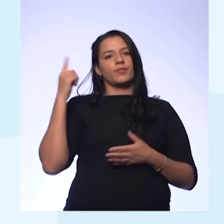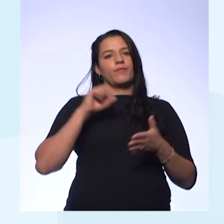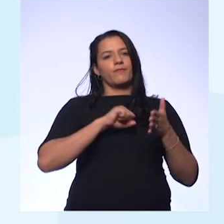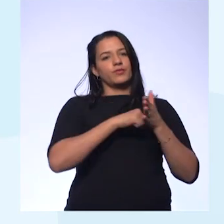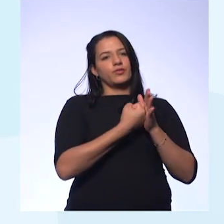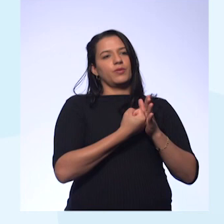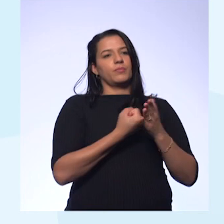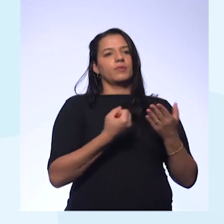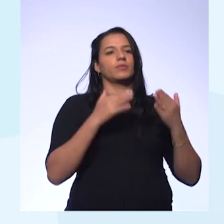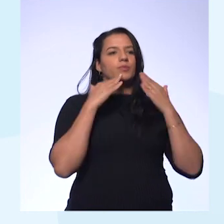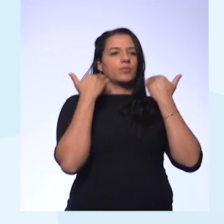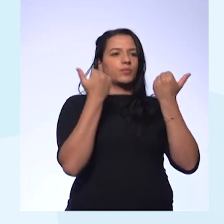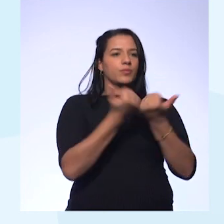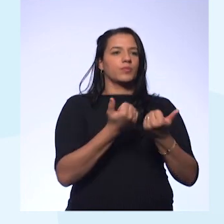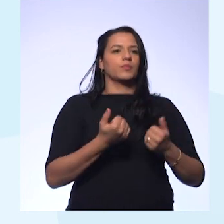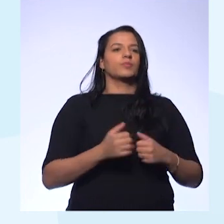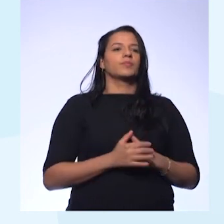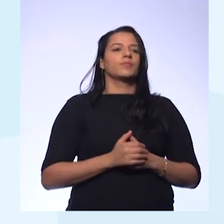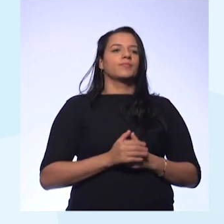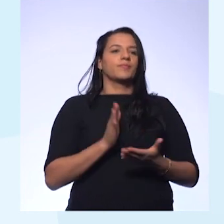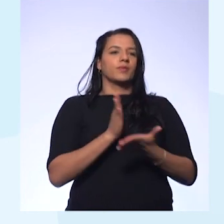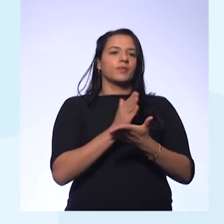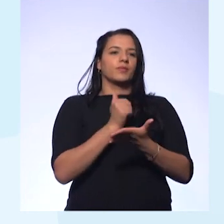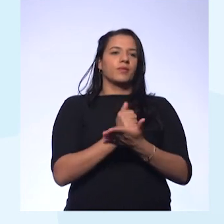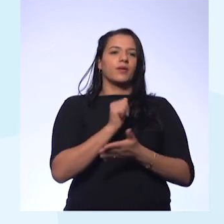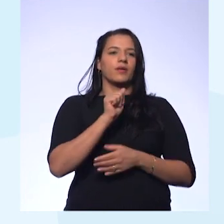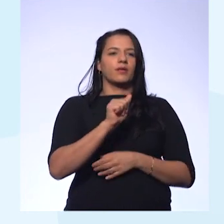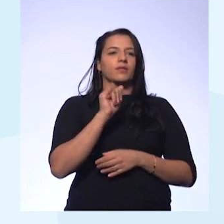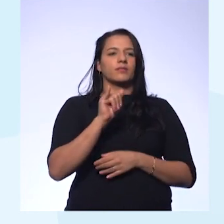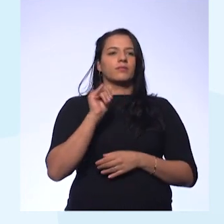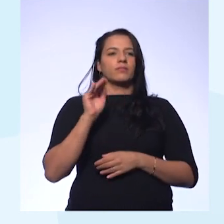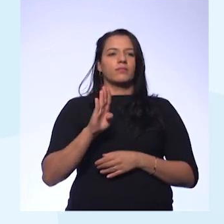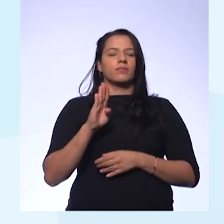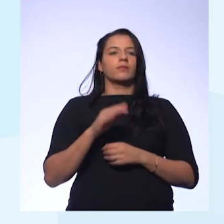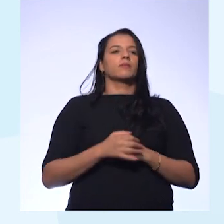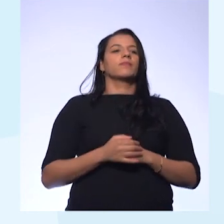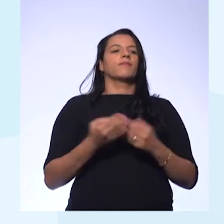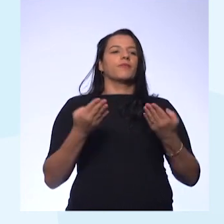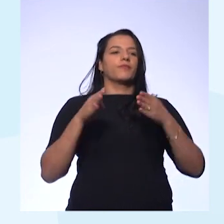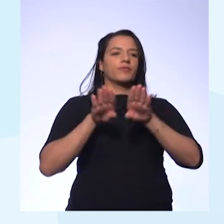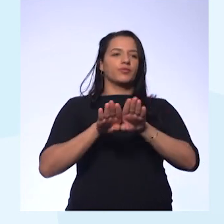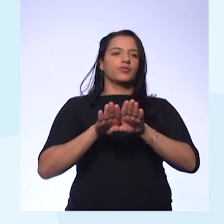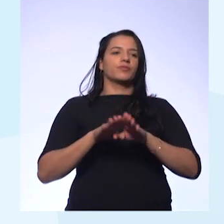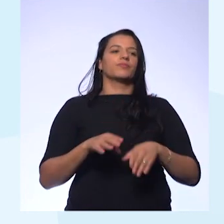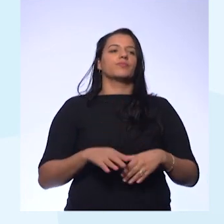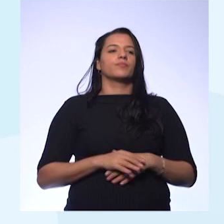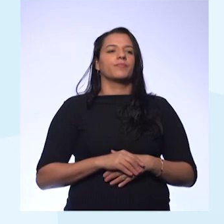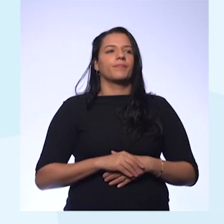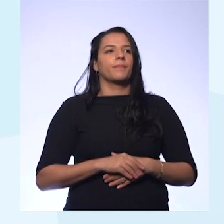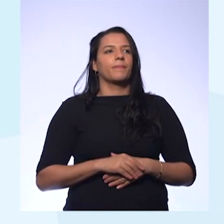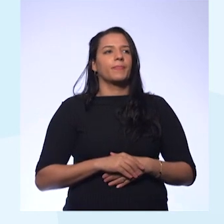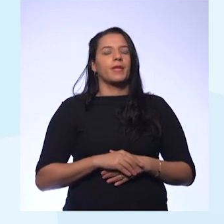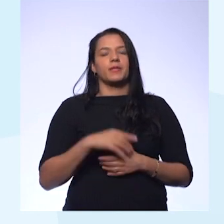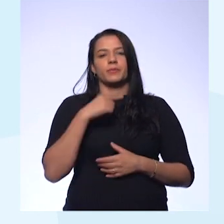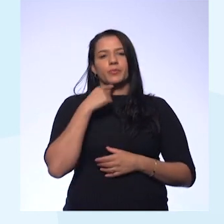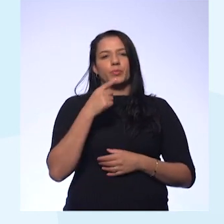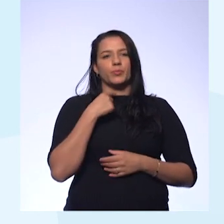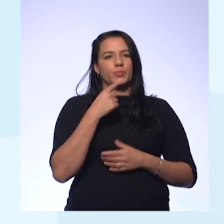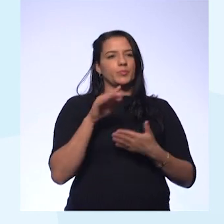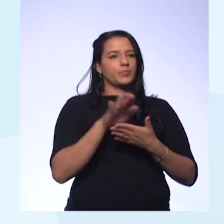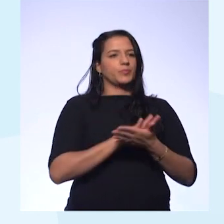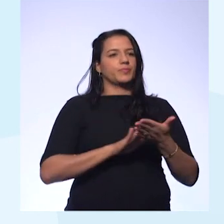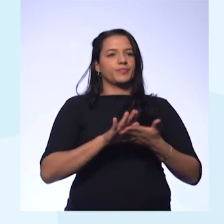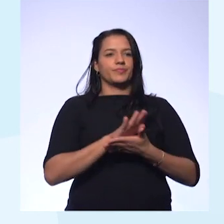Congresso, extinção de partidos políticos. A AIB, que articulou o plano Cohen, foi fechada, né? Ou seja, eles não conseguiram nada